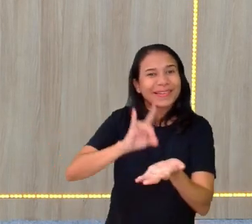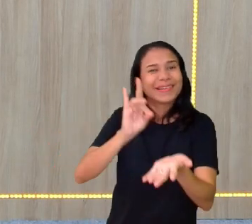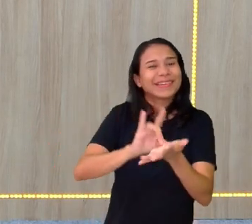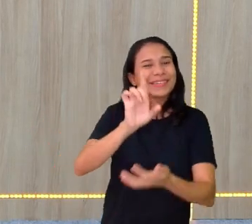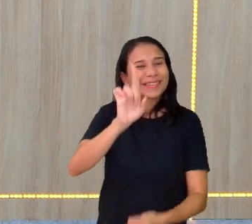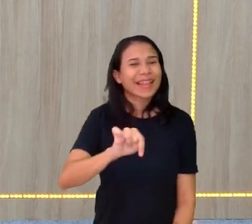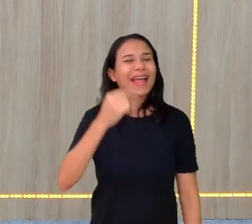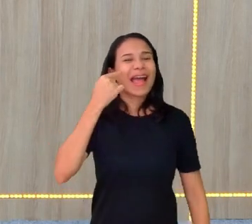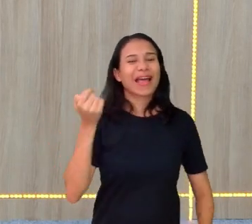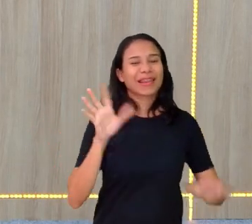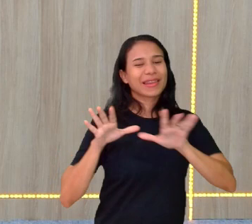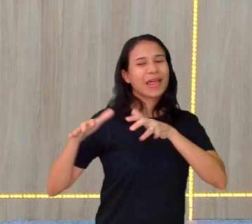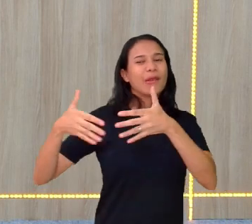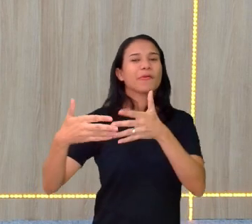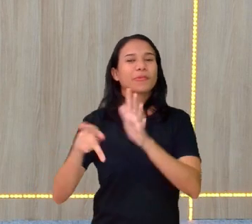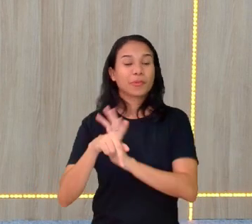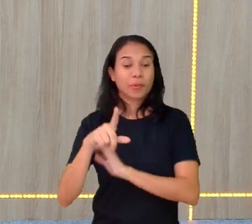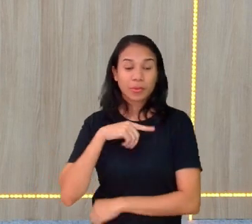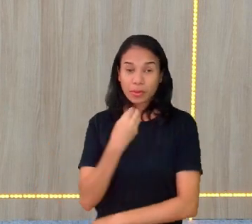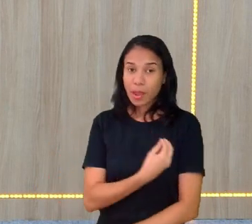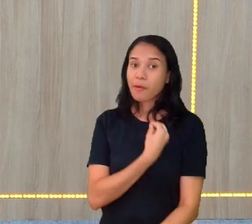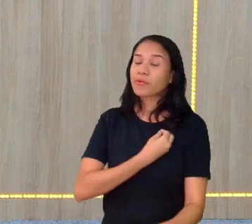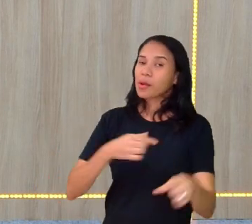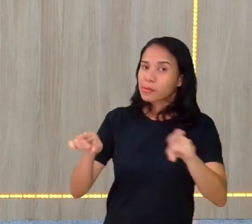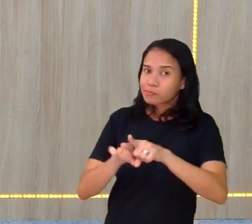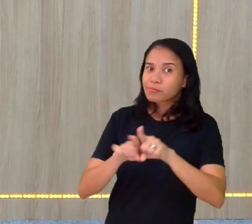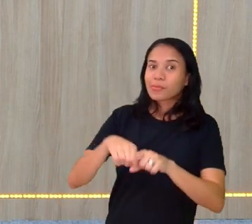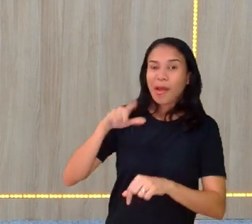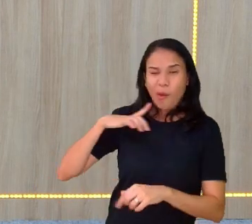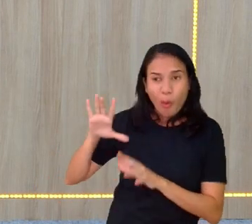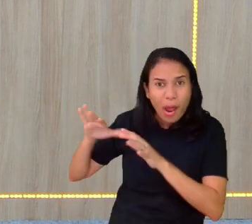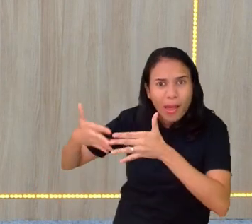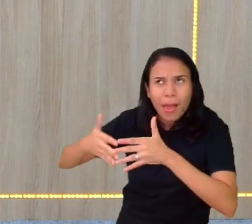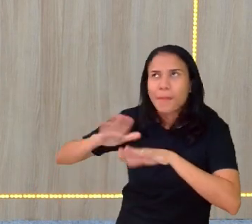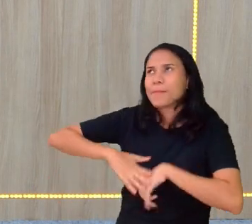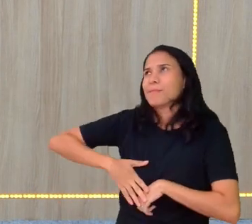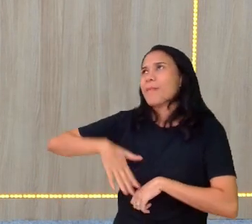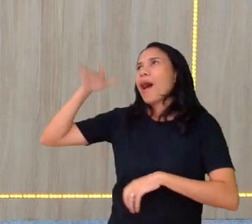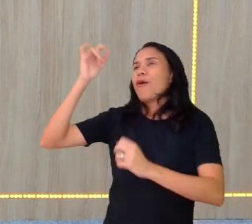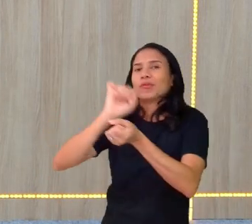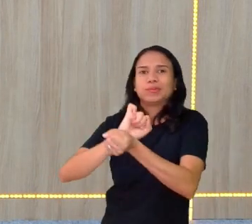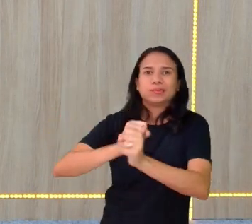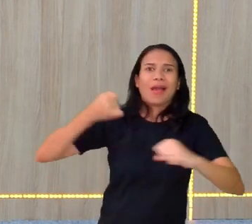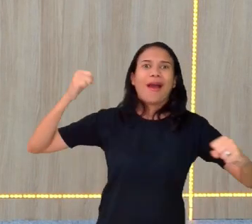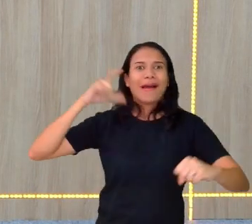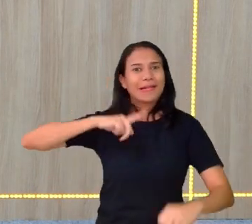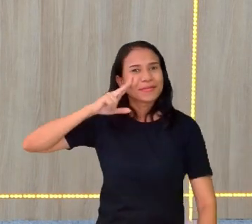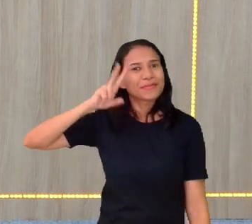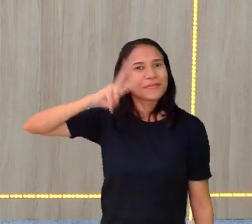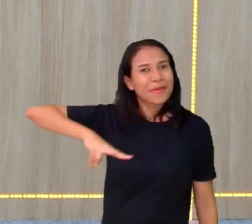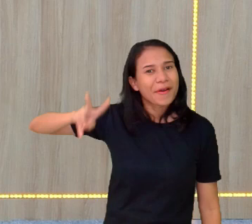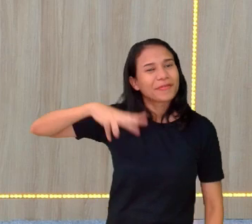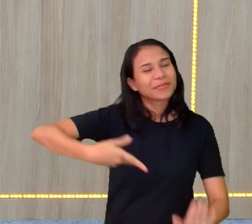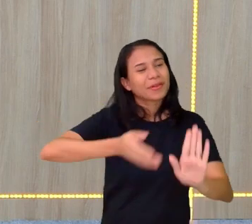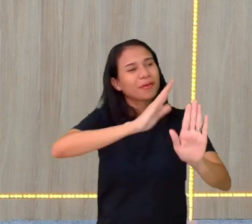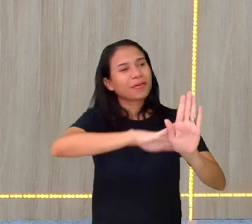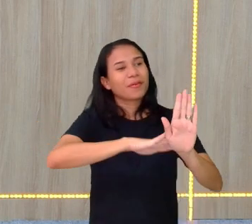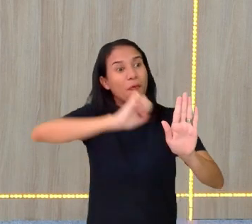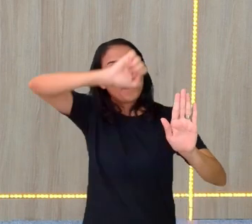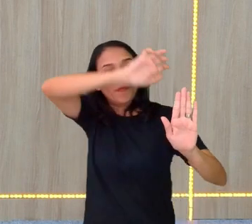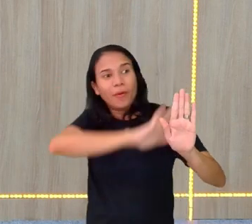certo? Essa galera que está aqui junto com a gente também como uma galera maior ainda, né? Gigante que tem aqui na